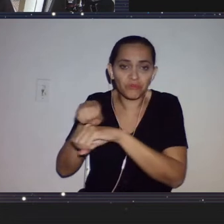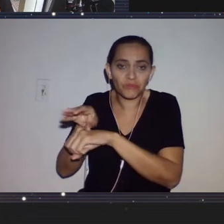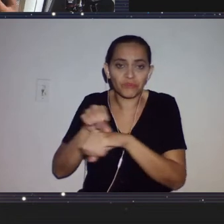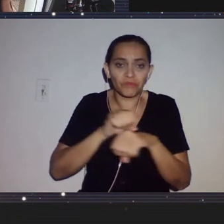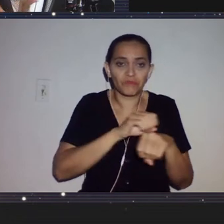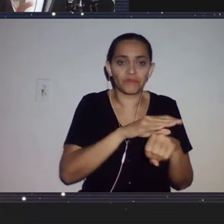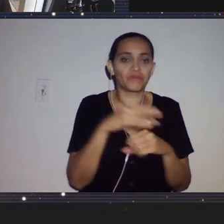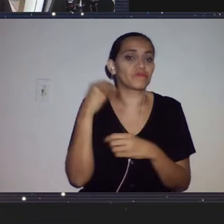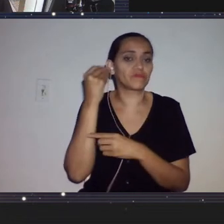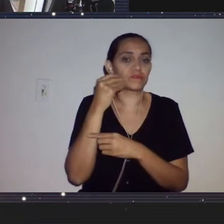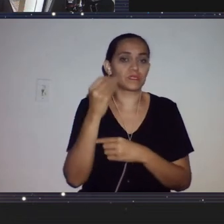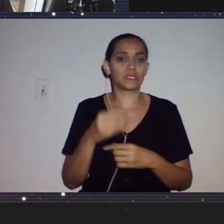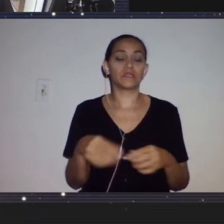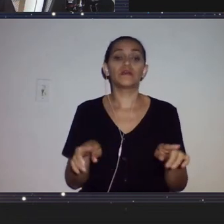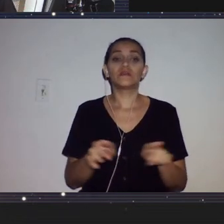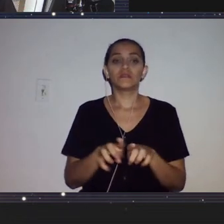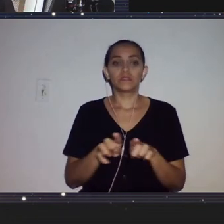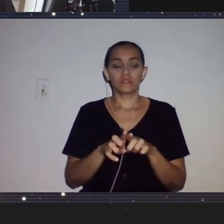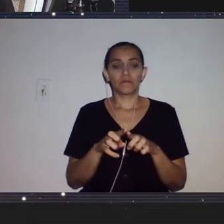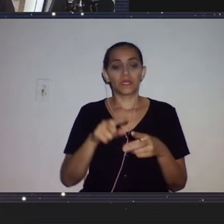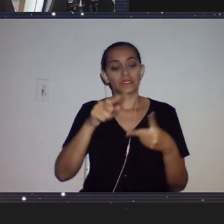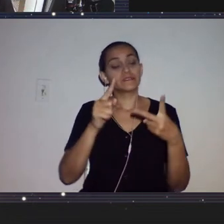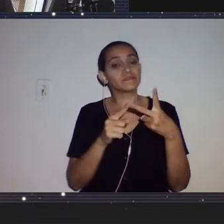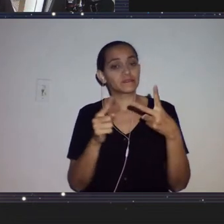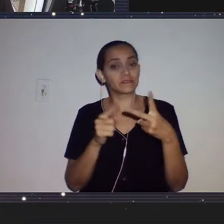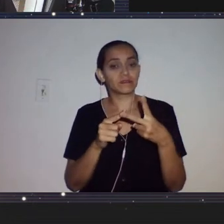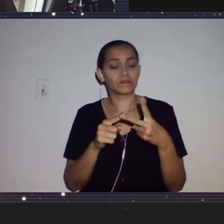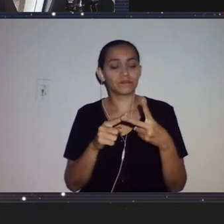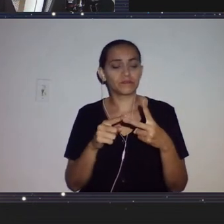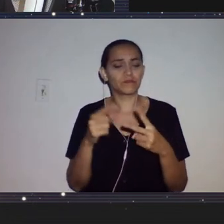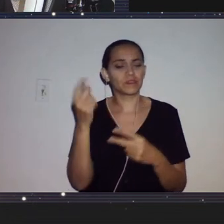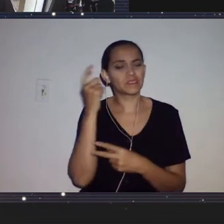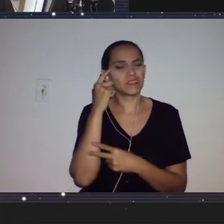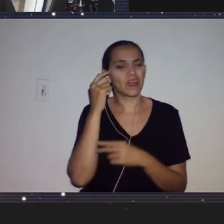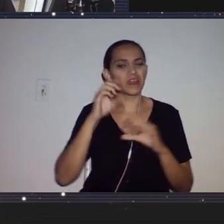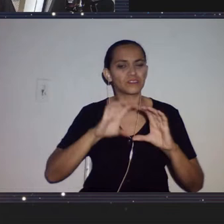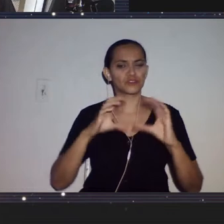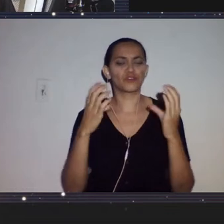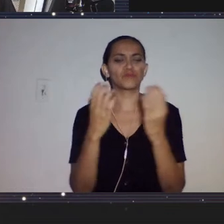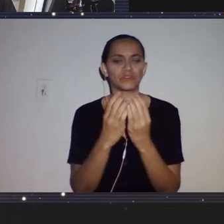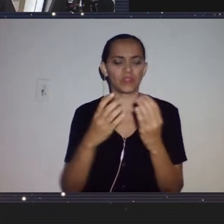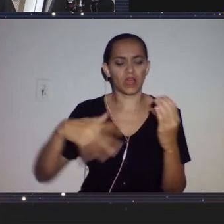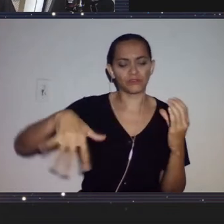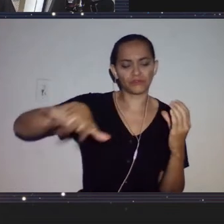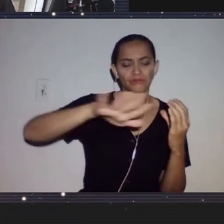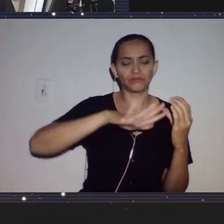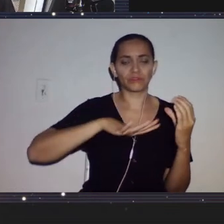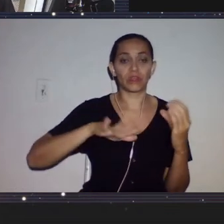E segundo, acho esse senso de comunidade em geral, que em geral pode ser bem benéfico,